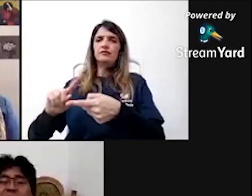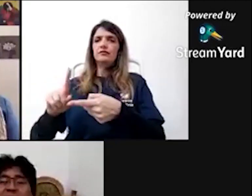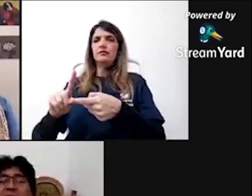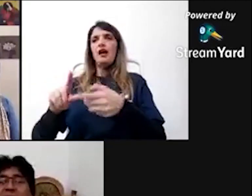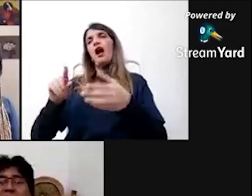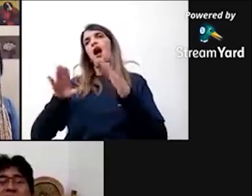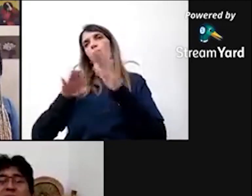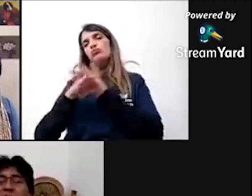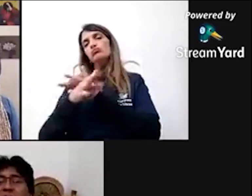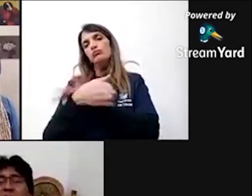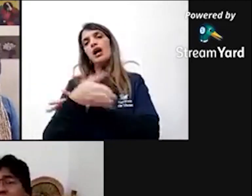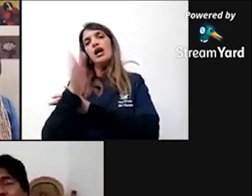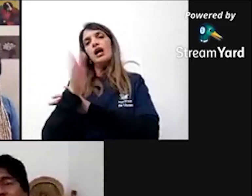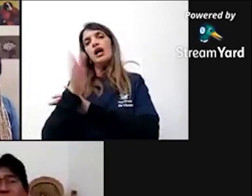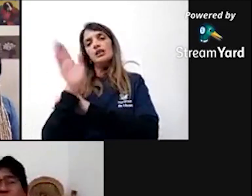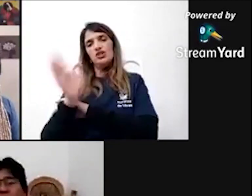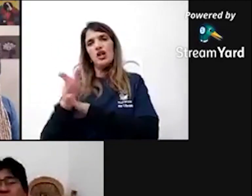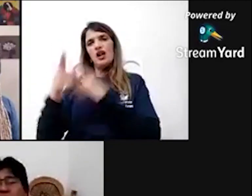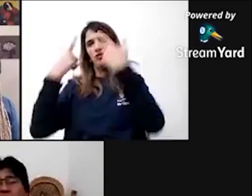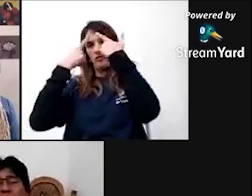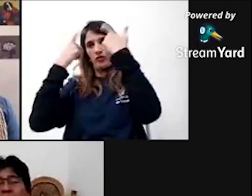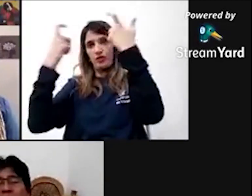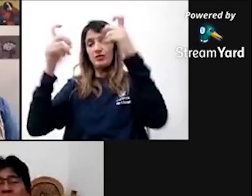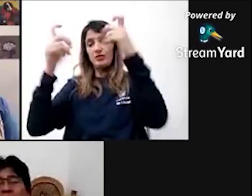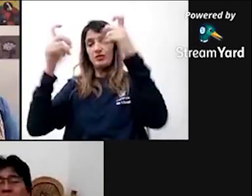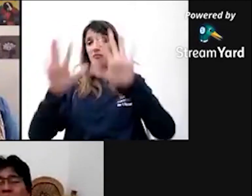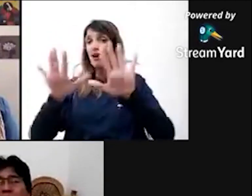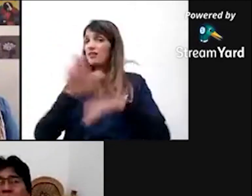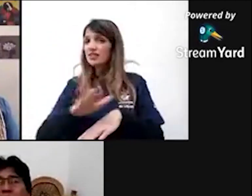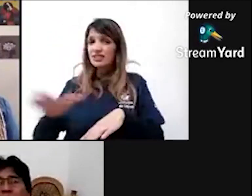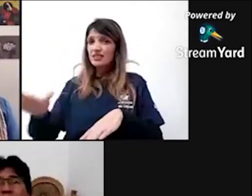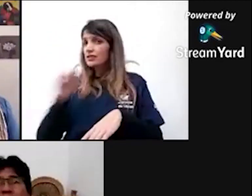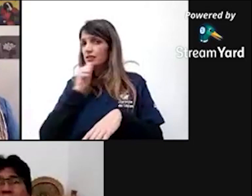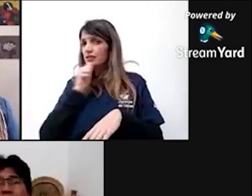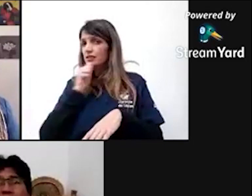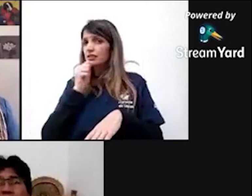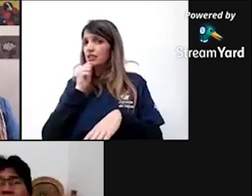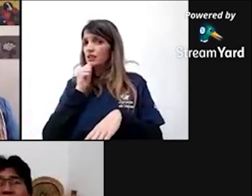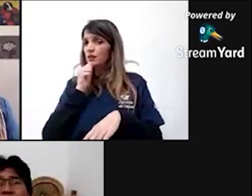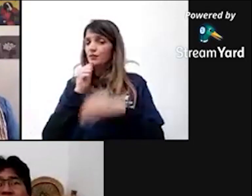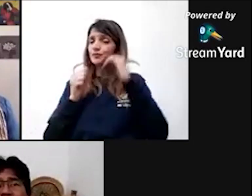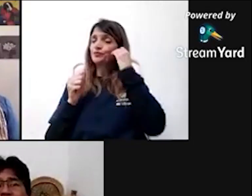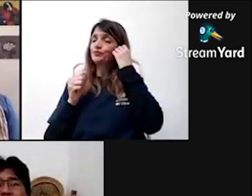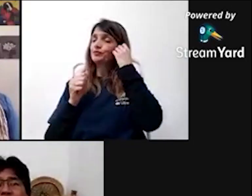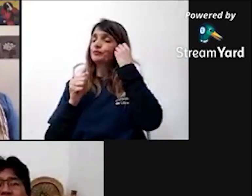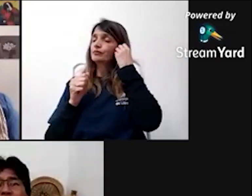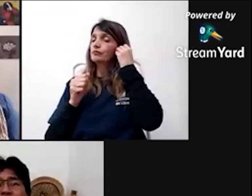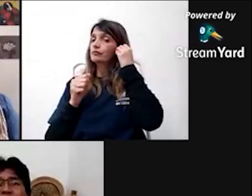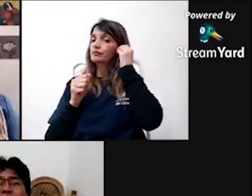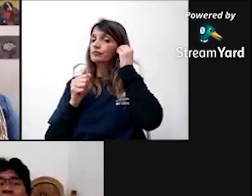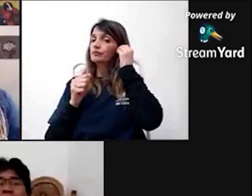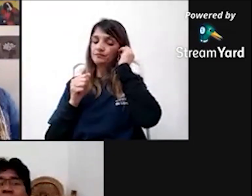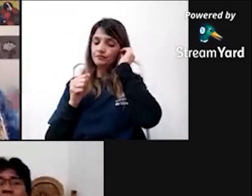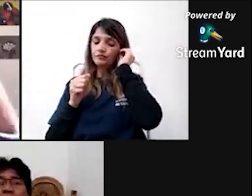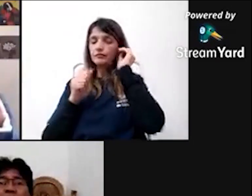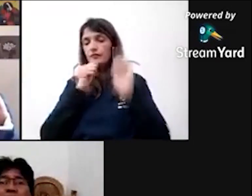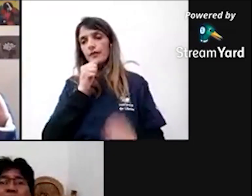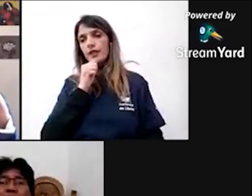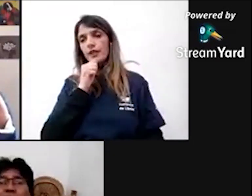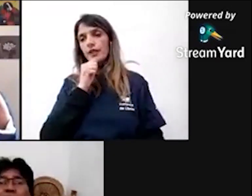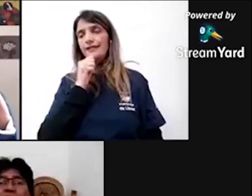aí. A nossa molecada ainda não. Ainda não. Então, elas ainda estão com a